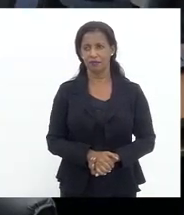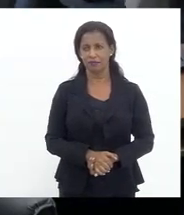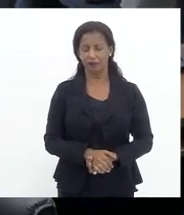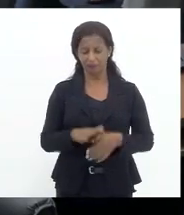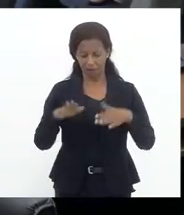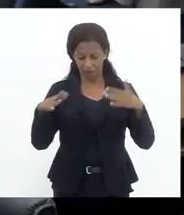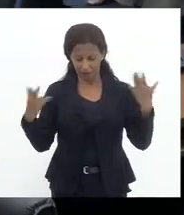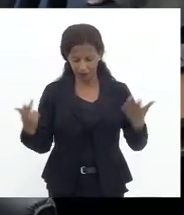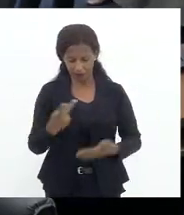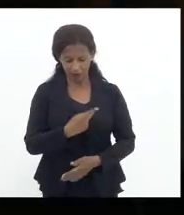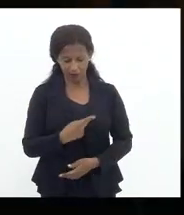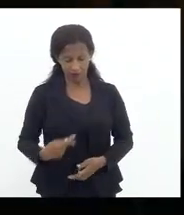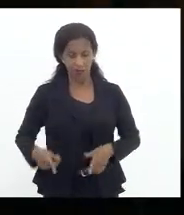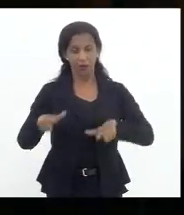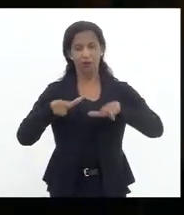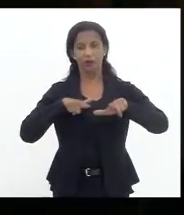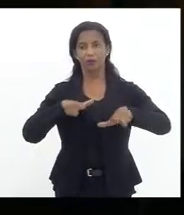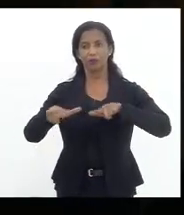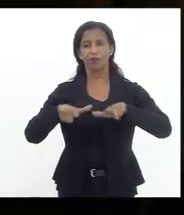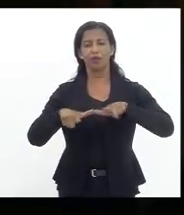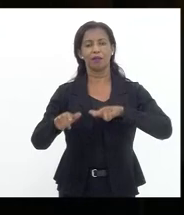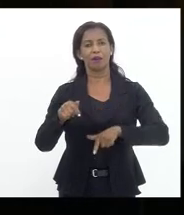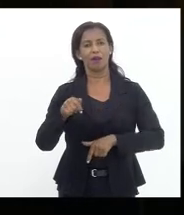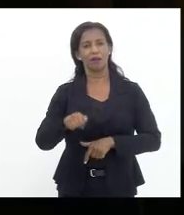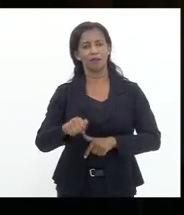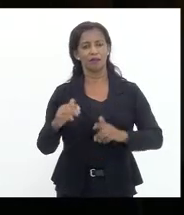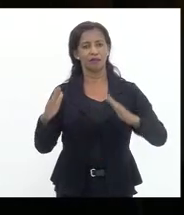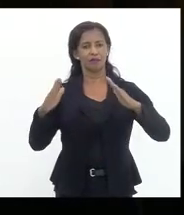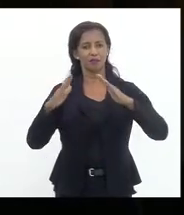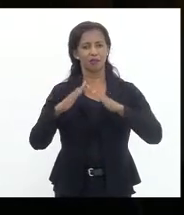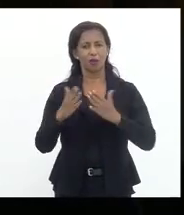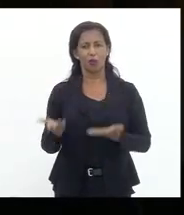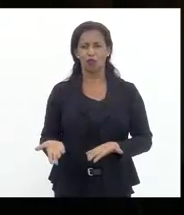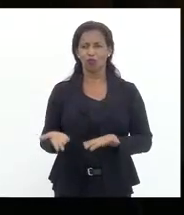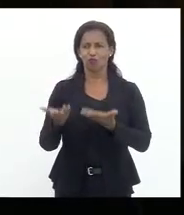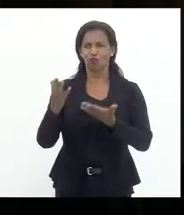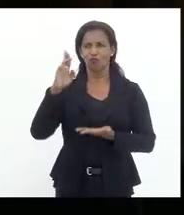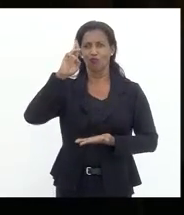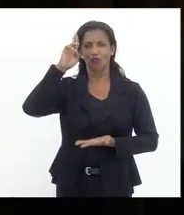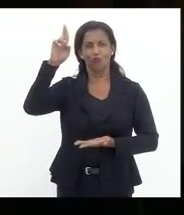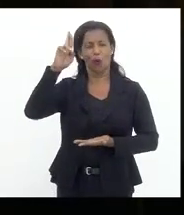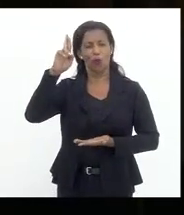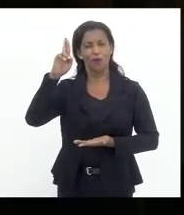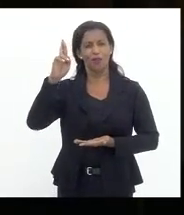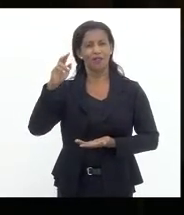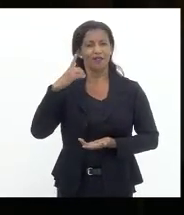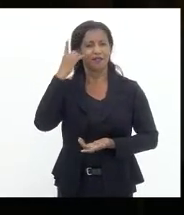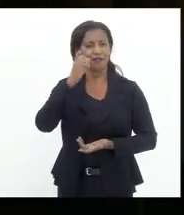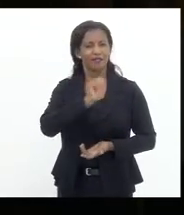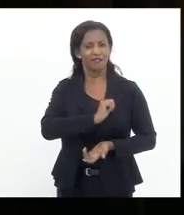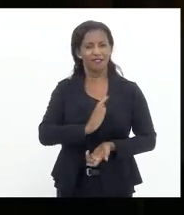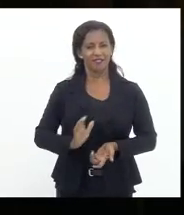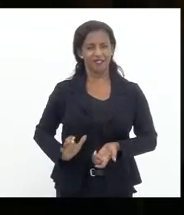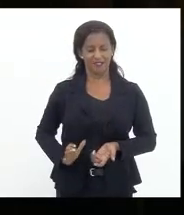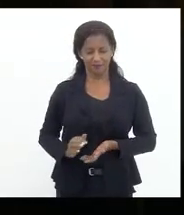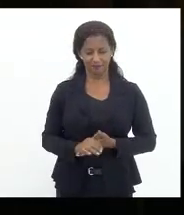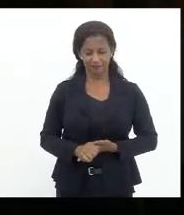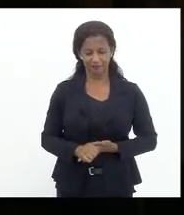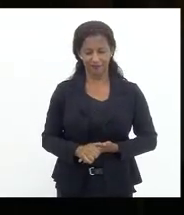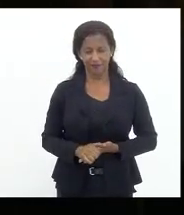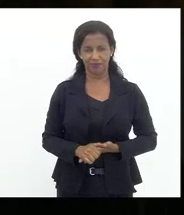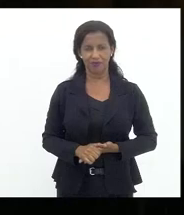Senhor presidente, os trabalhos desta sessão, nobre deputado André Siciliano.